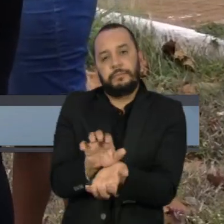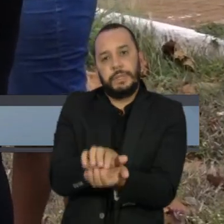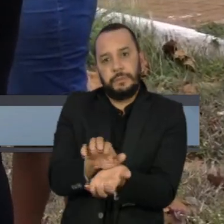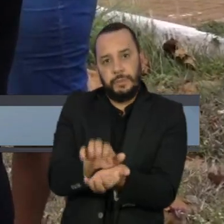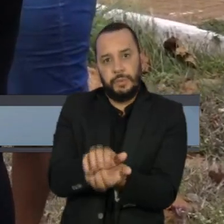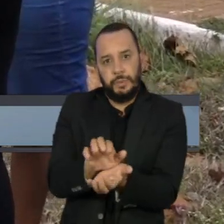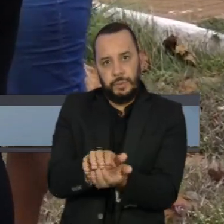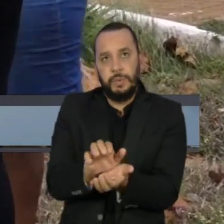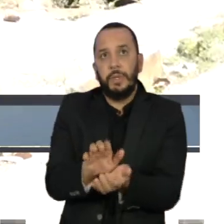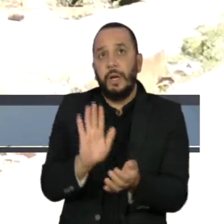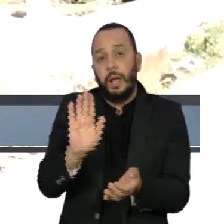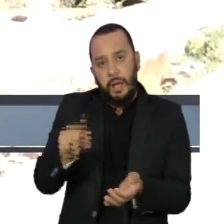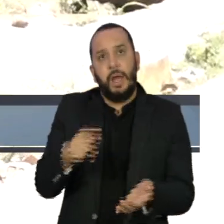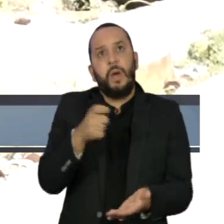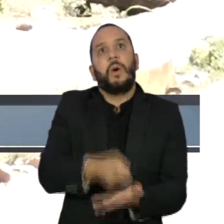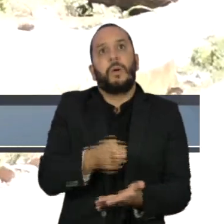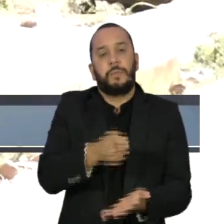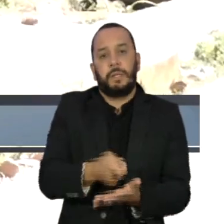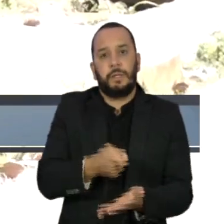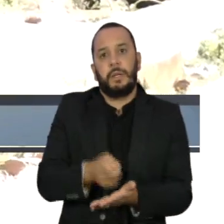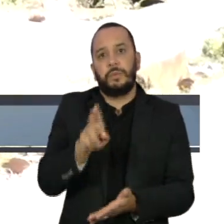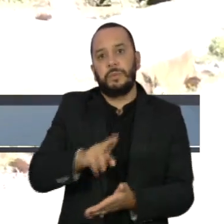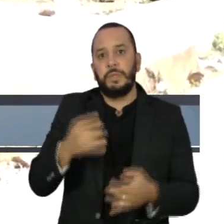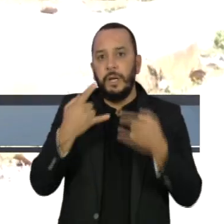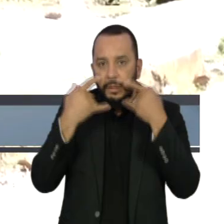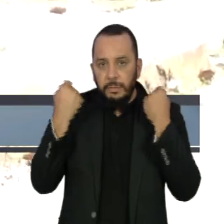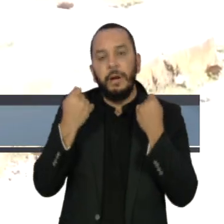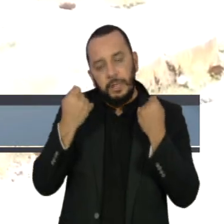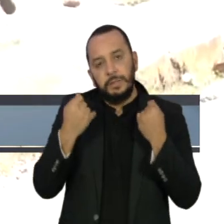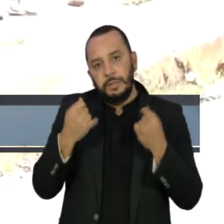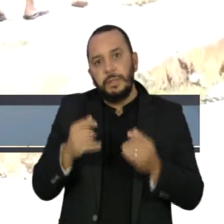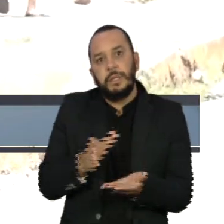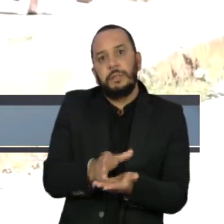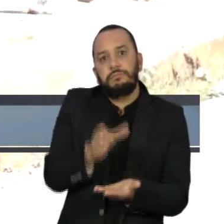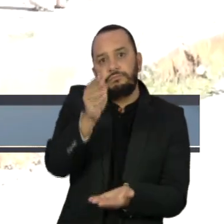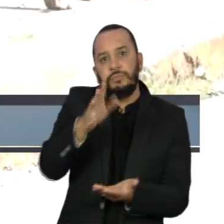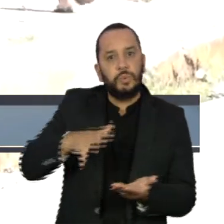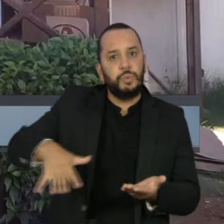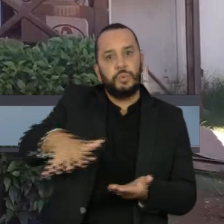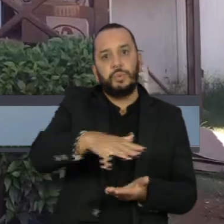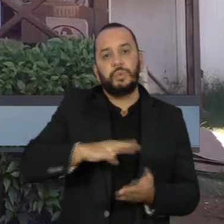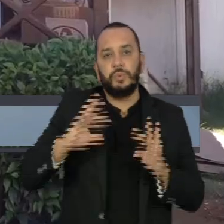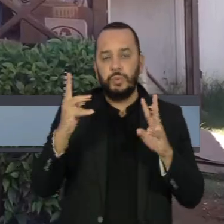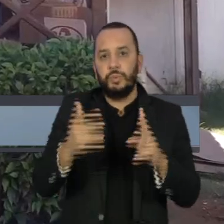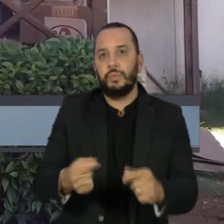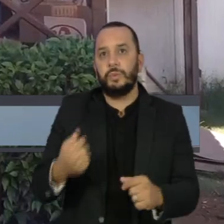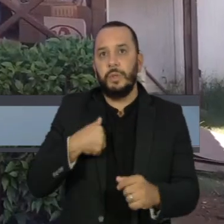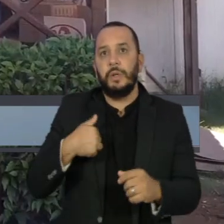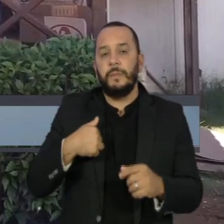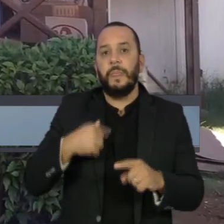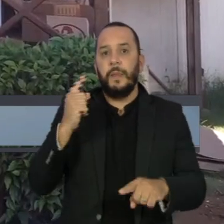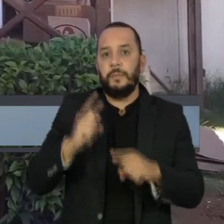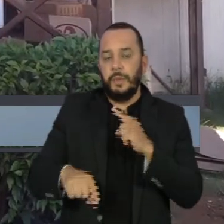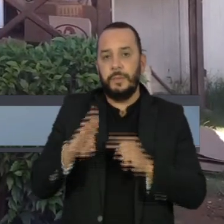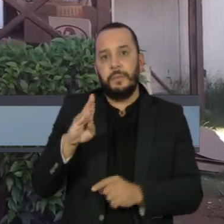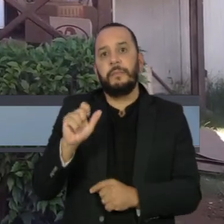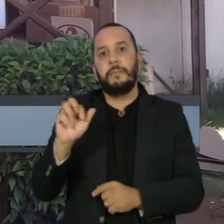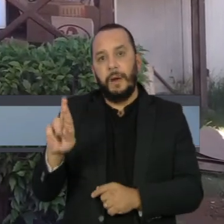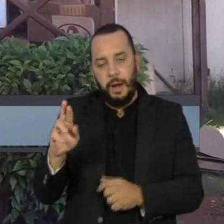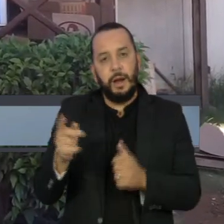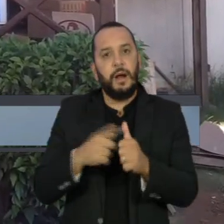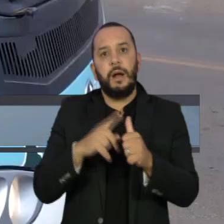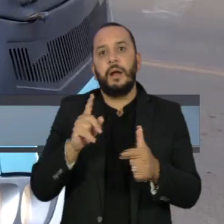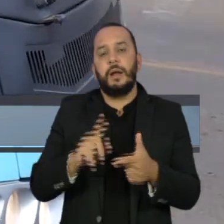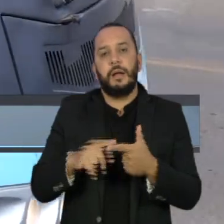uso obrigatório de máscara continua válido por toda a ilha, além da proibição de som de qualquer natureza em bares e restaurantes